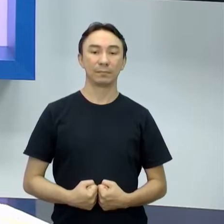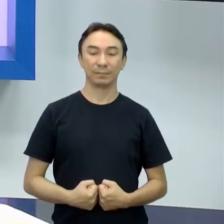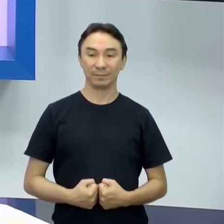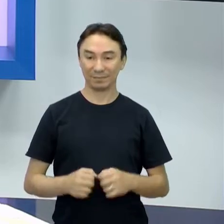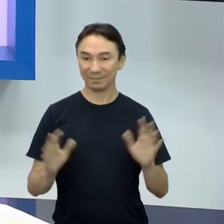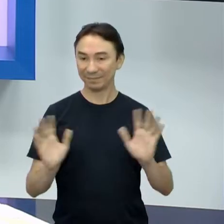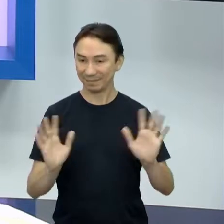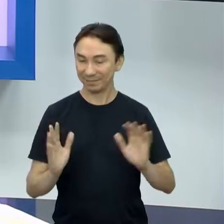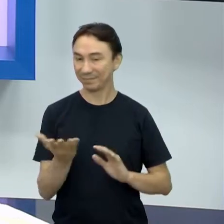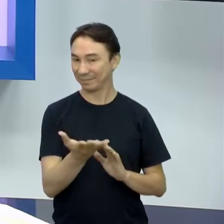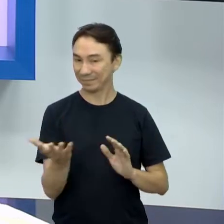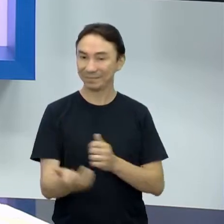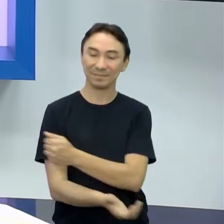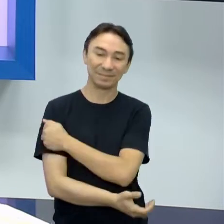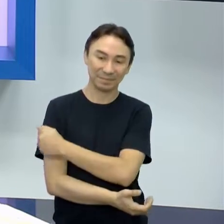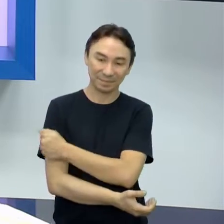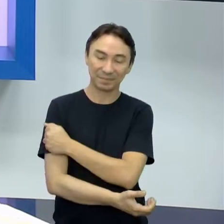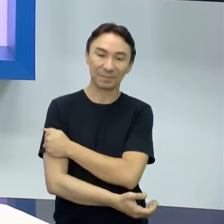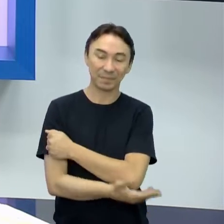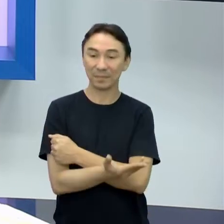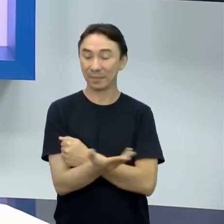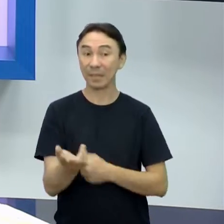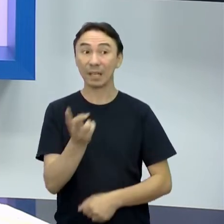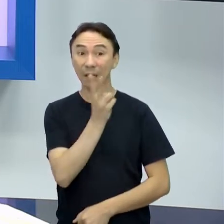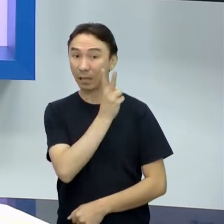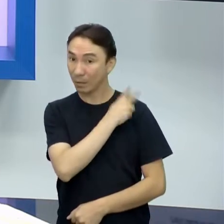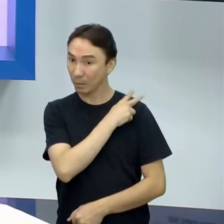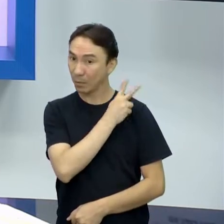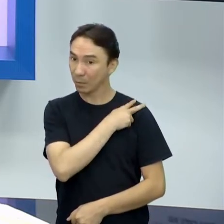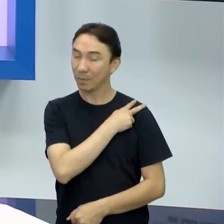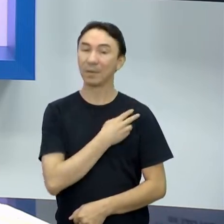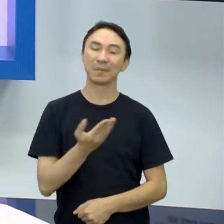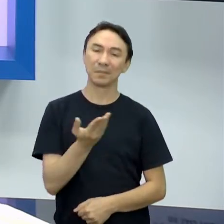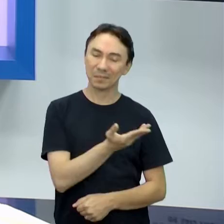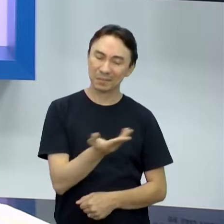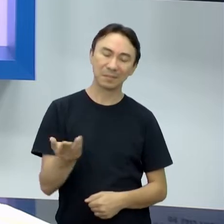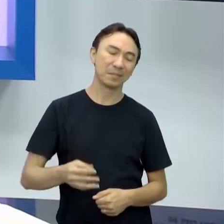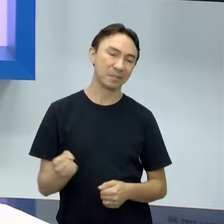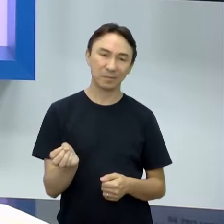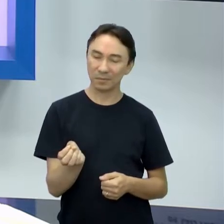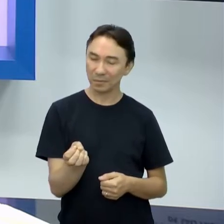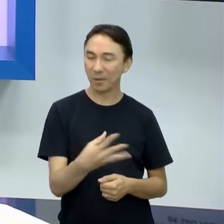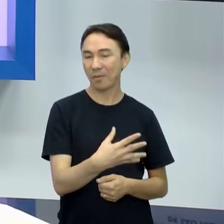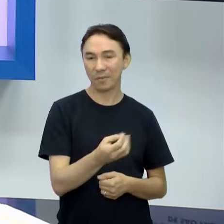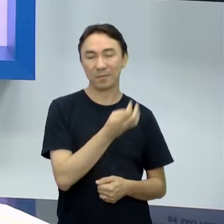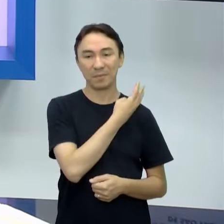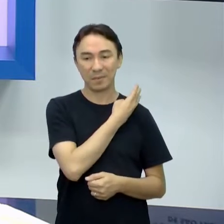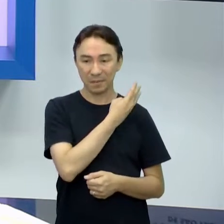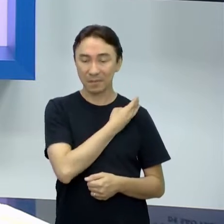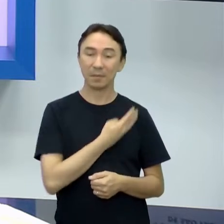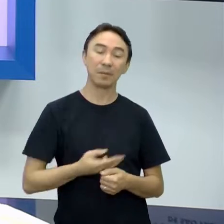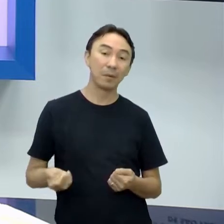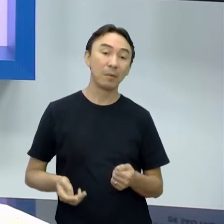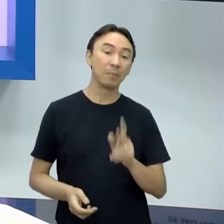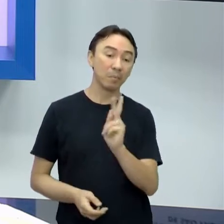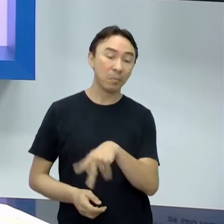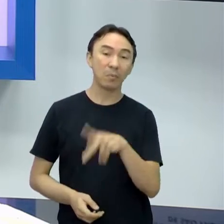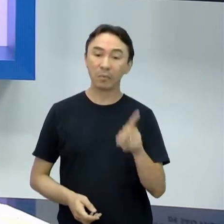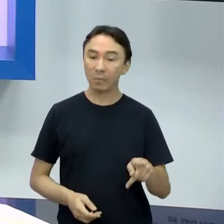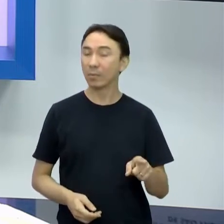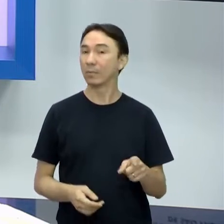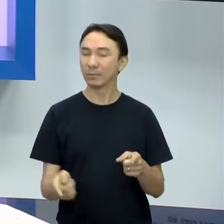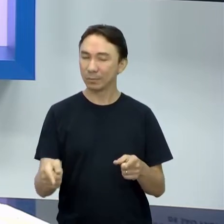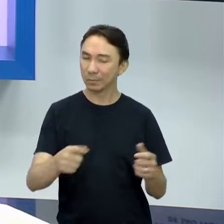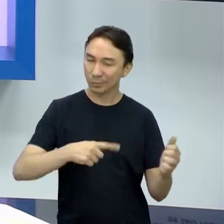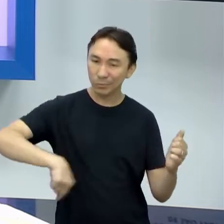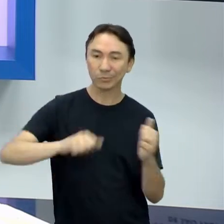Olá, estudantes da segunda série do novo ensino médio, professores que sempre nos acompanham. Estamos